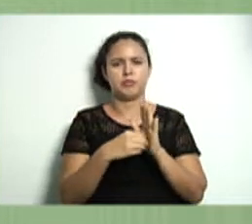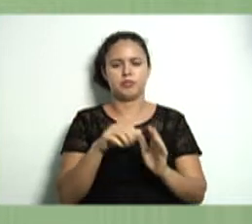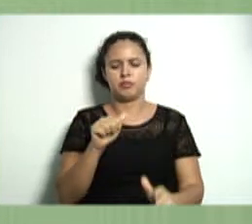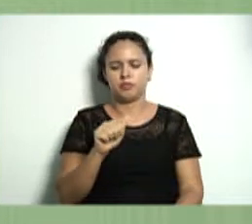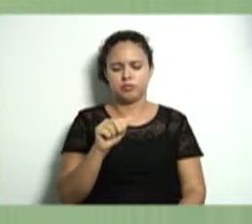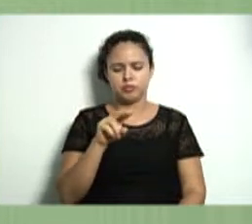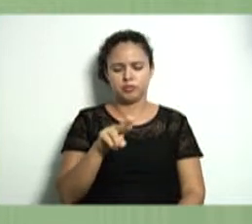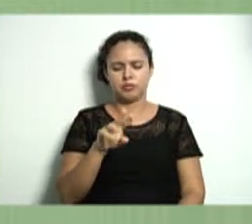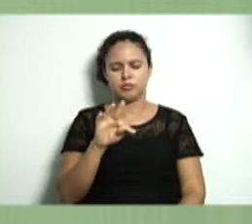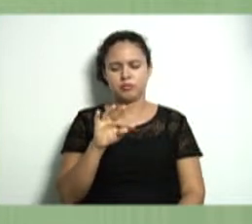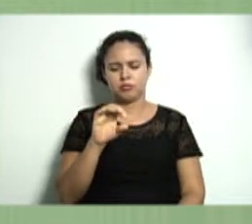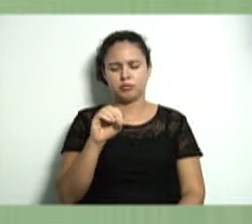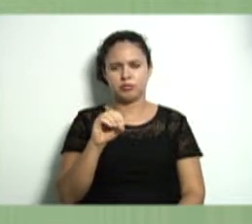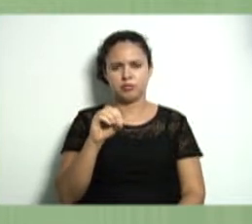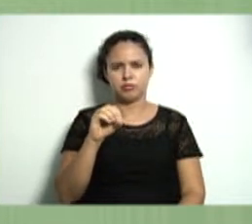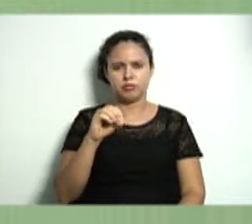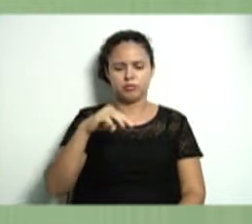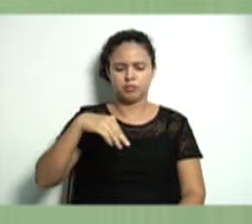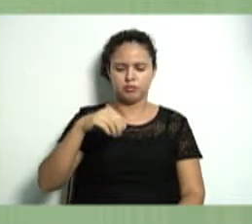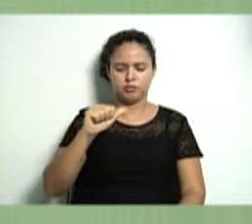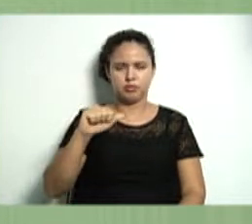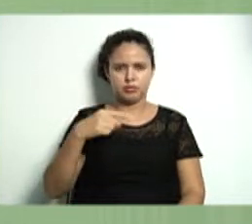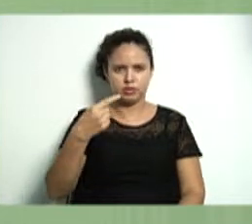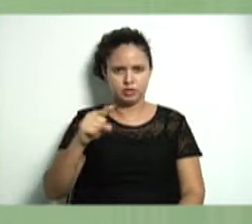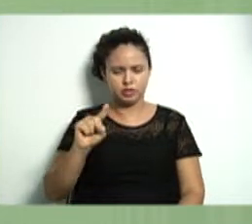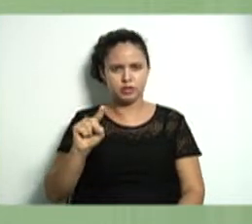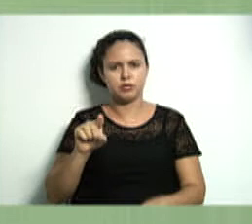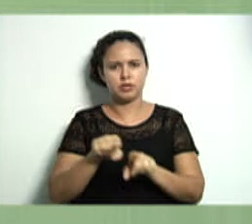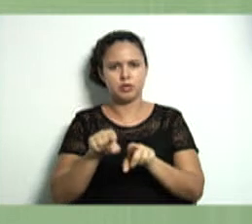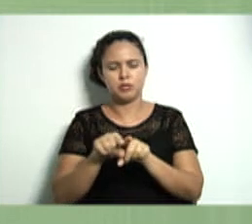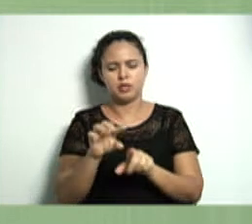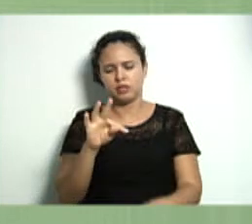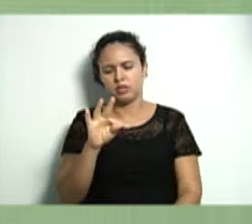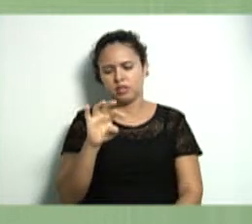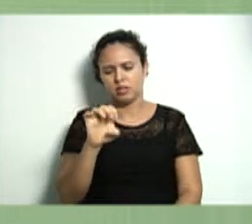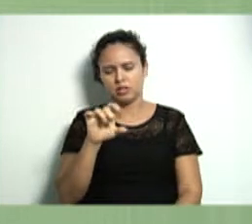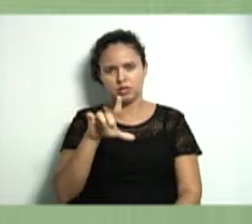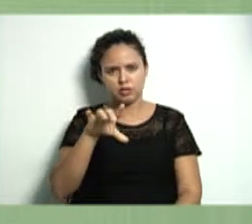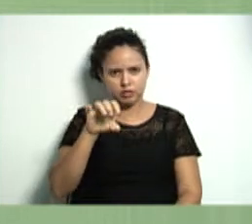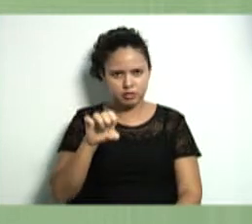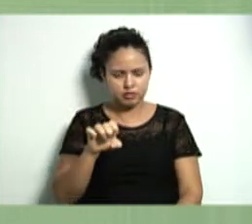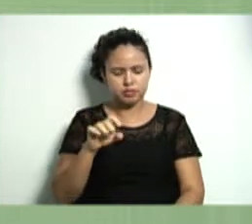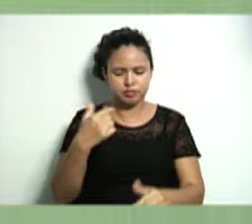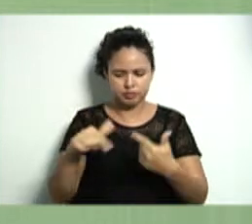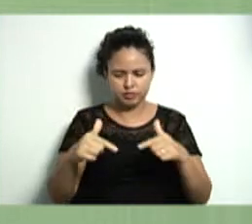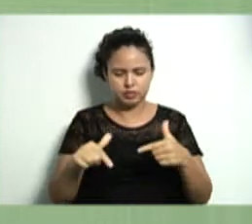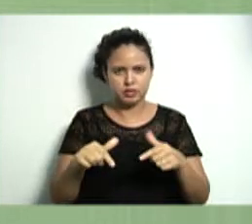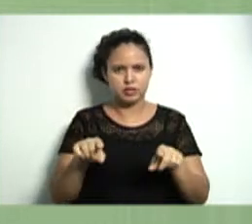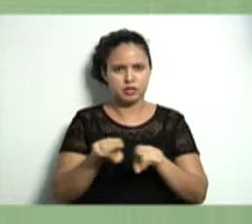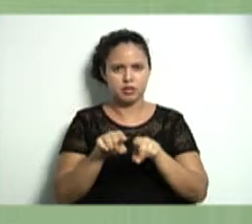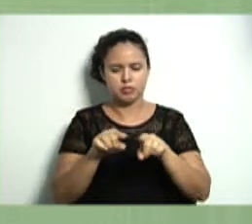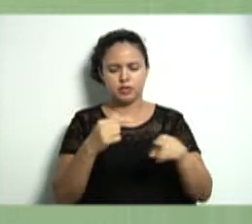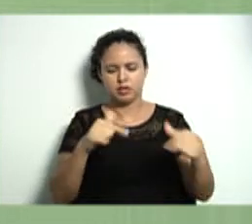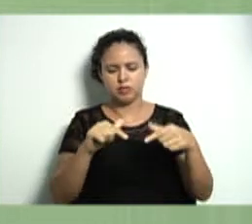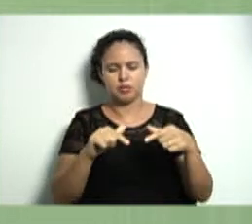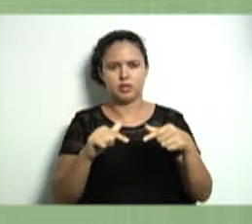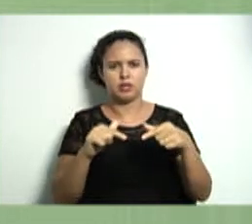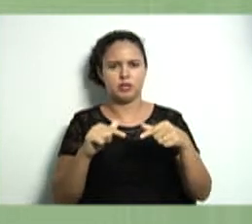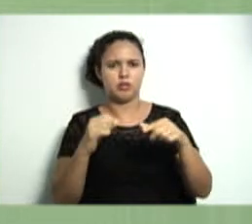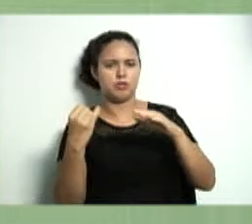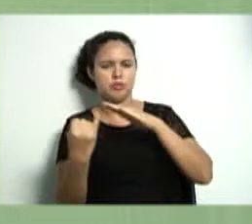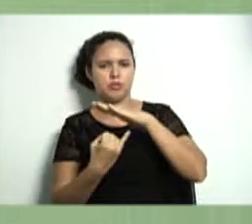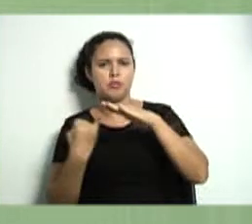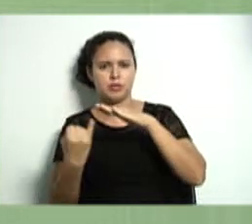automação, que foi o teletrabalho ou até mesmo o trabalho informal. Mas principalmente essas duas aqui,